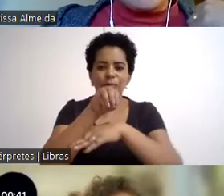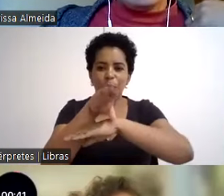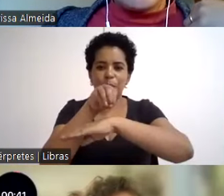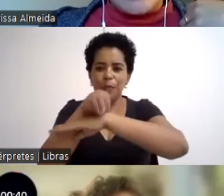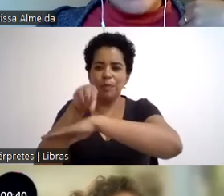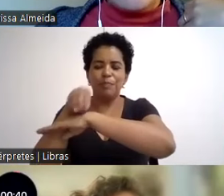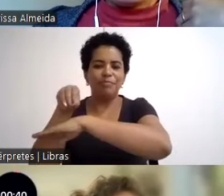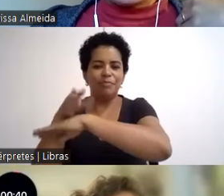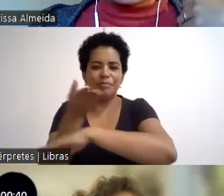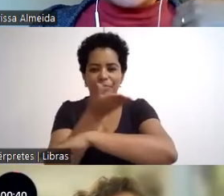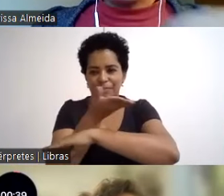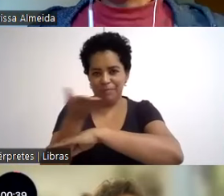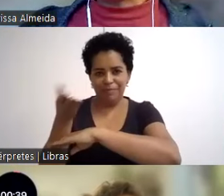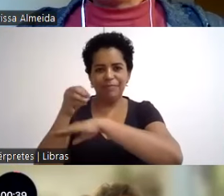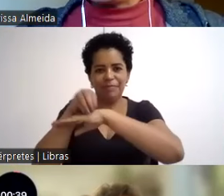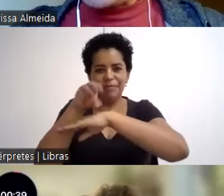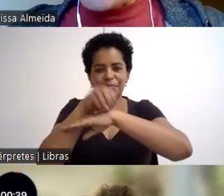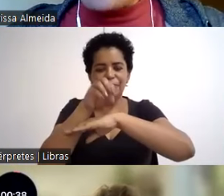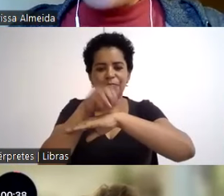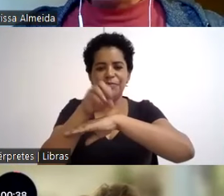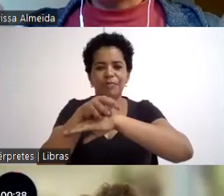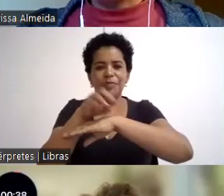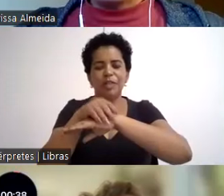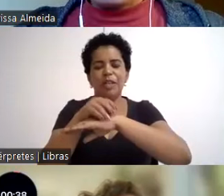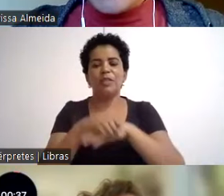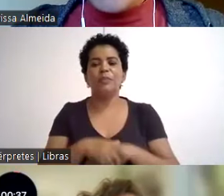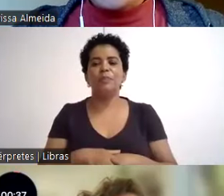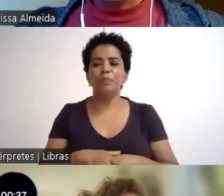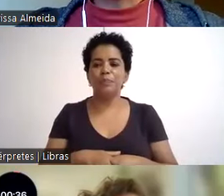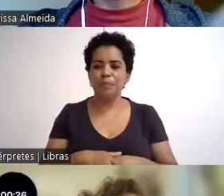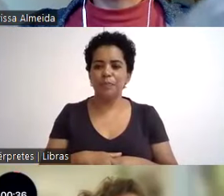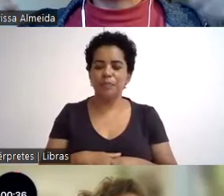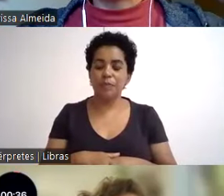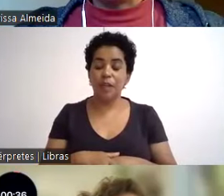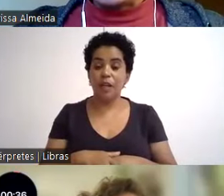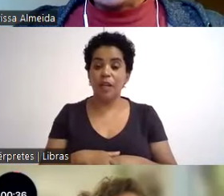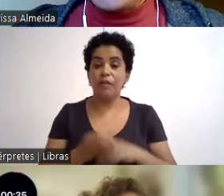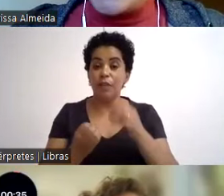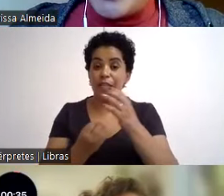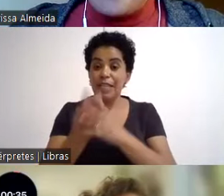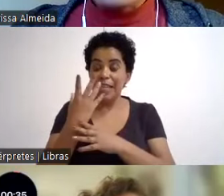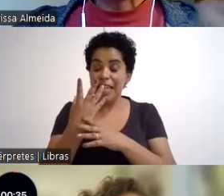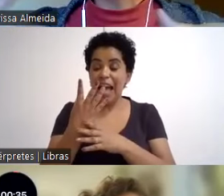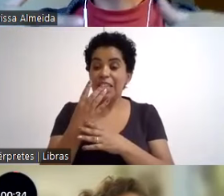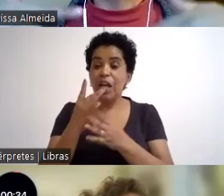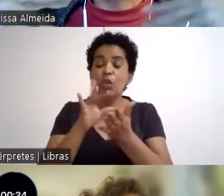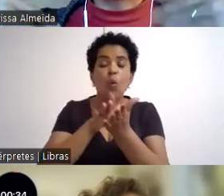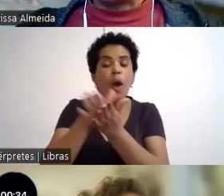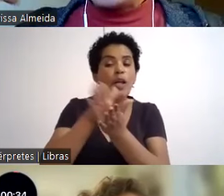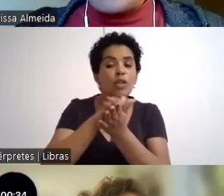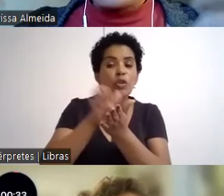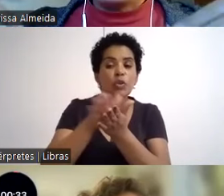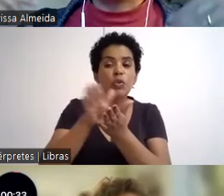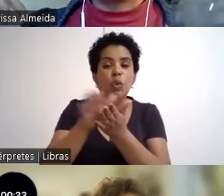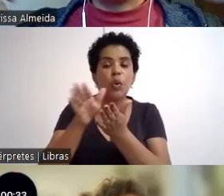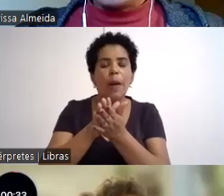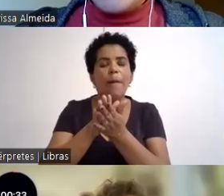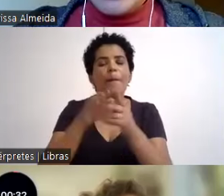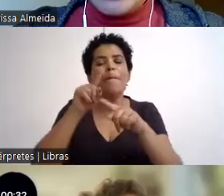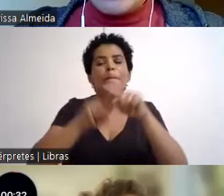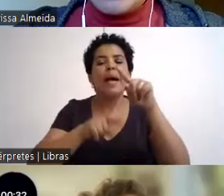o plano, né, ele foi lançado. E uma outra questão, ele foi feito numa editora cartoneira com